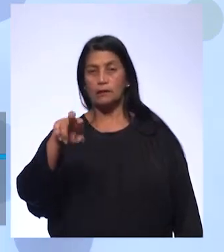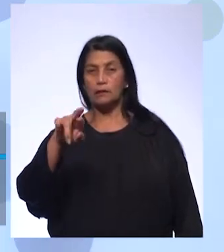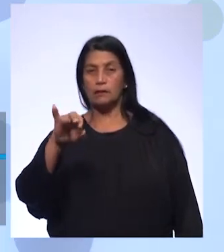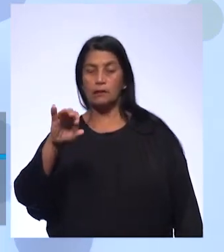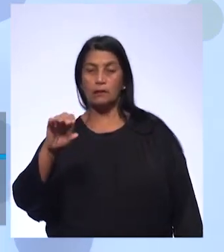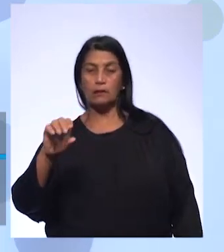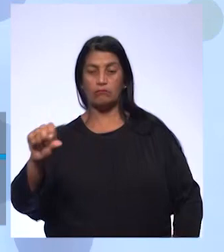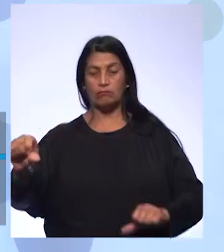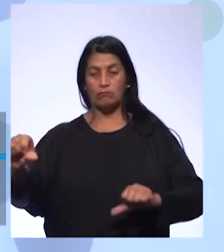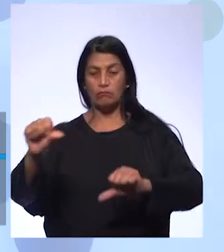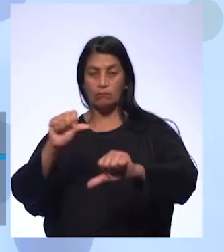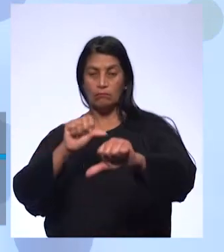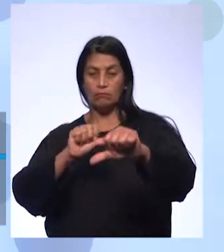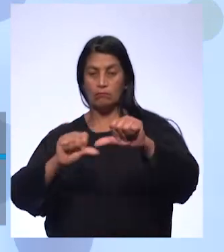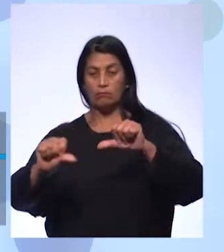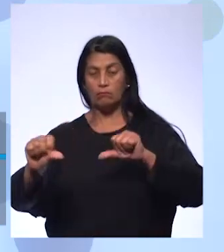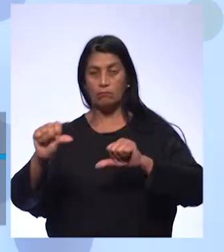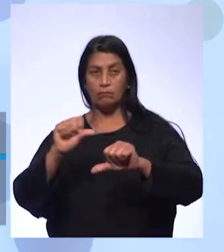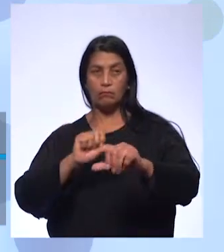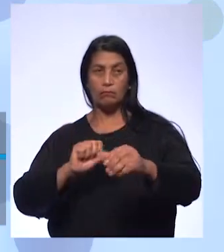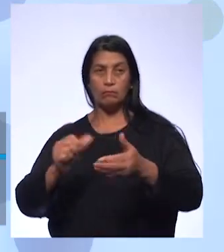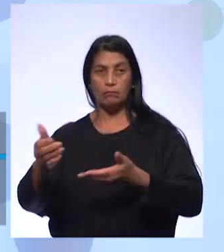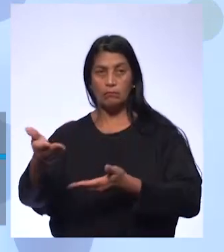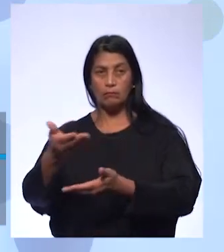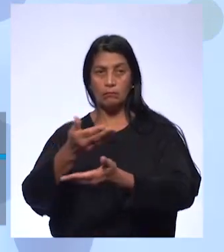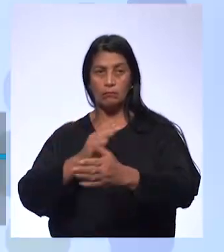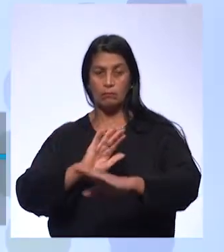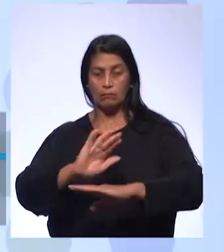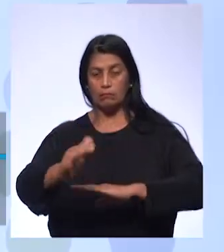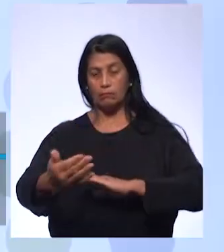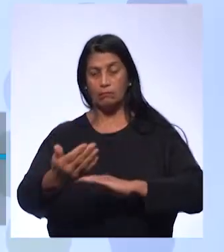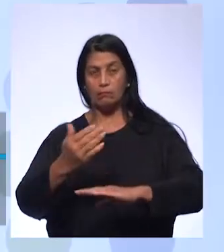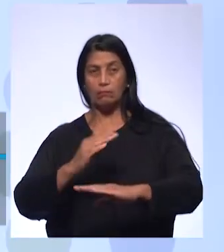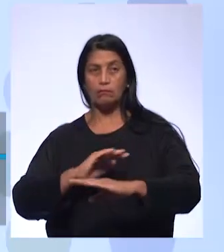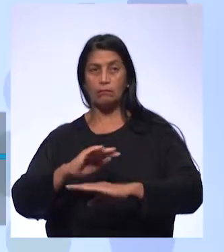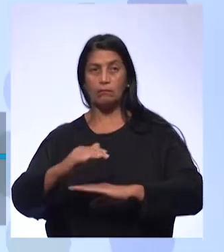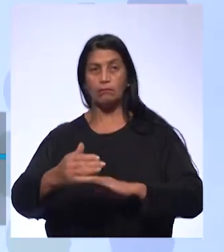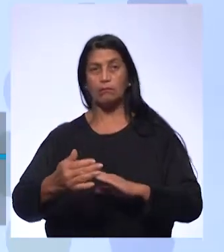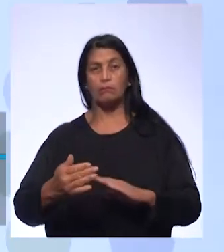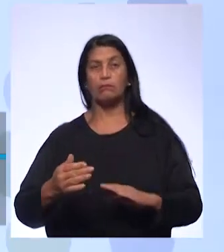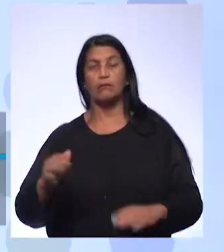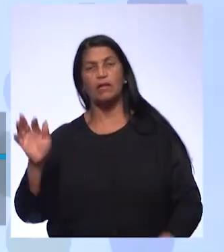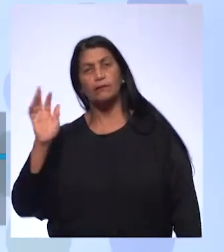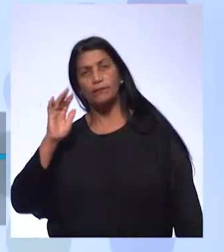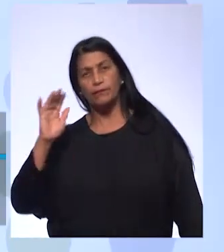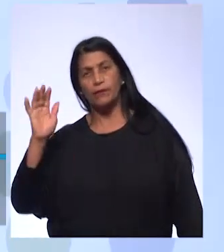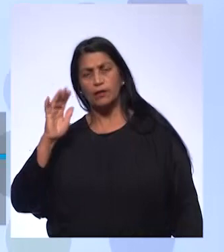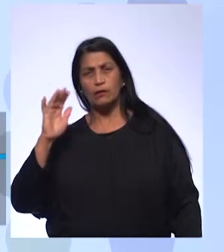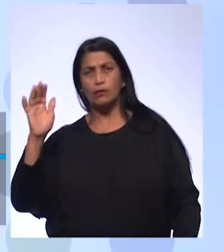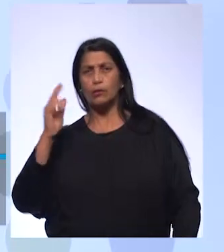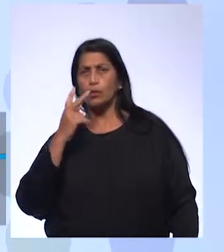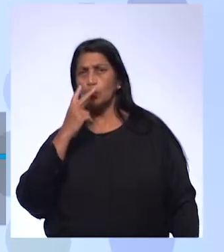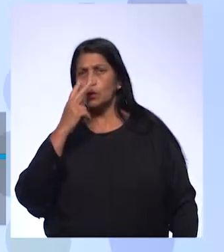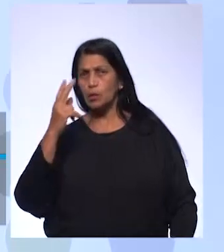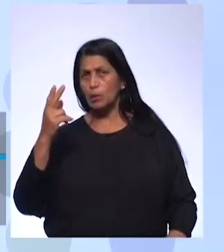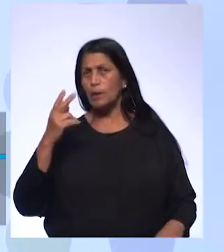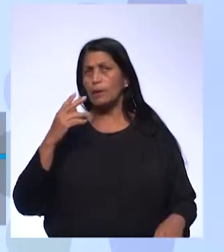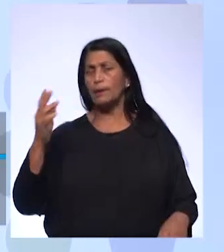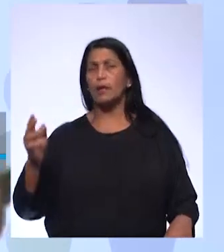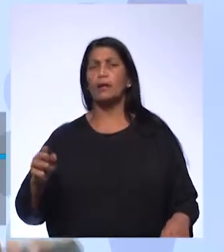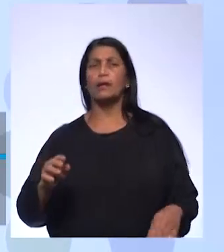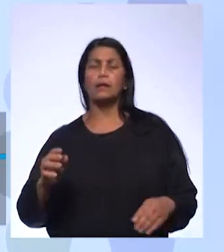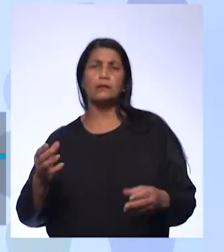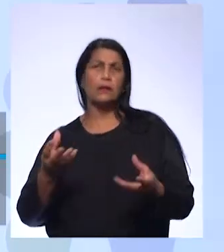de melhor pelo bem da coletividade. Esse tipo de teoria, né, até parece muito colorida, né, professor Carlos? É